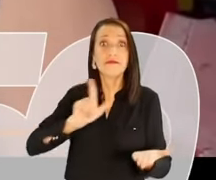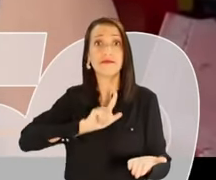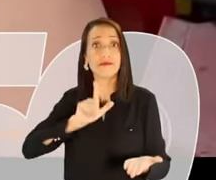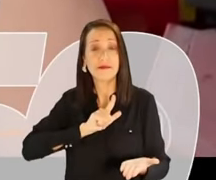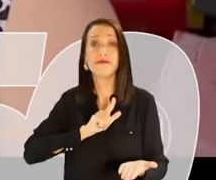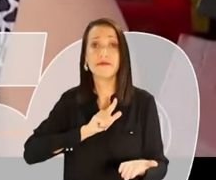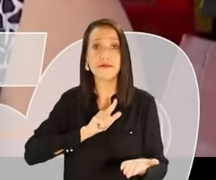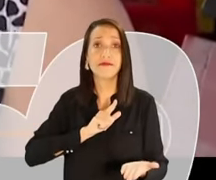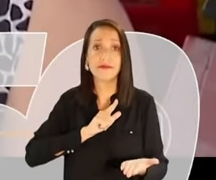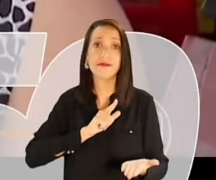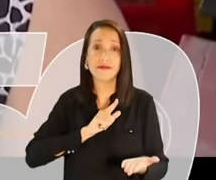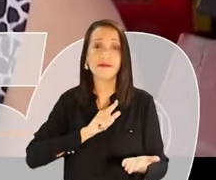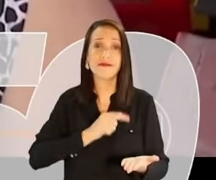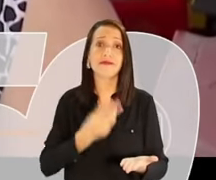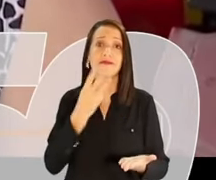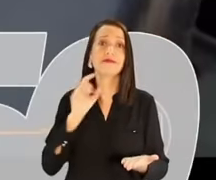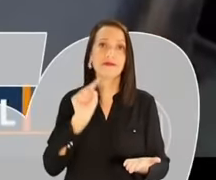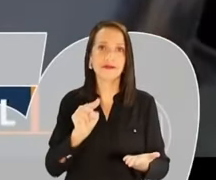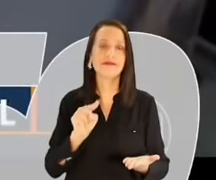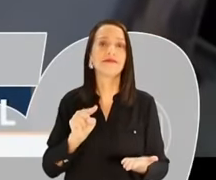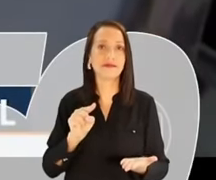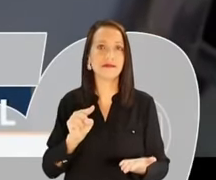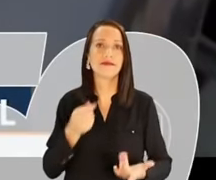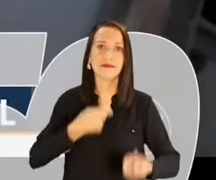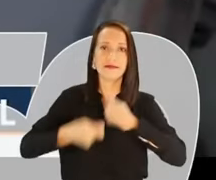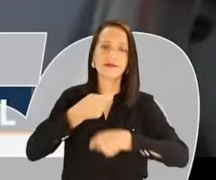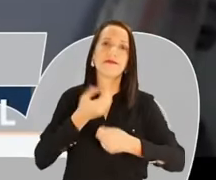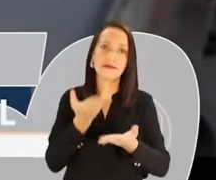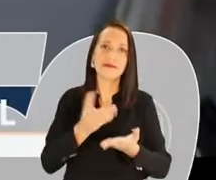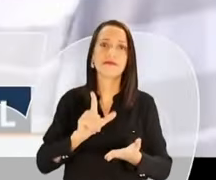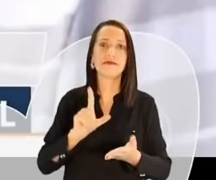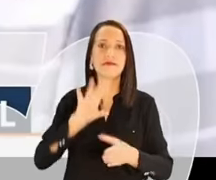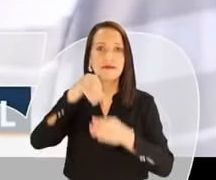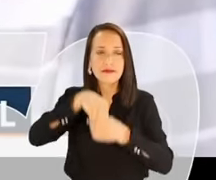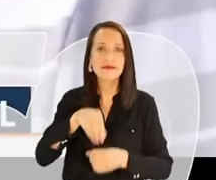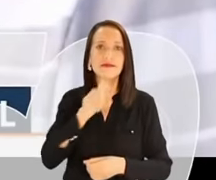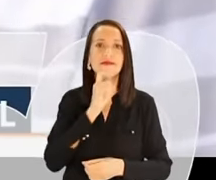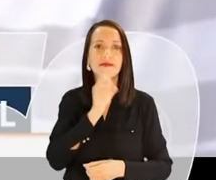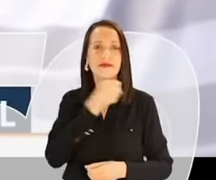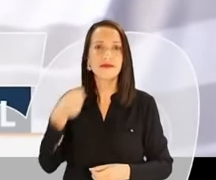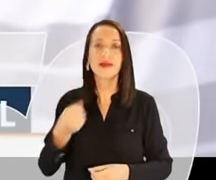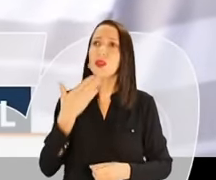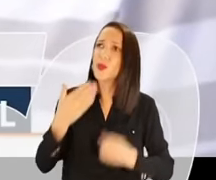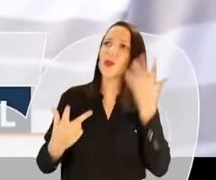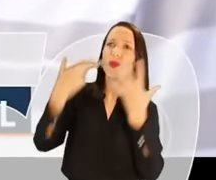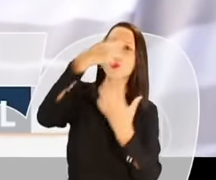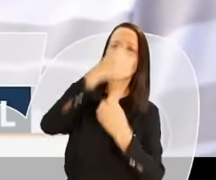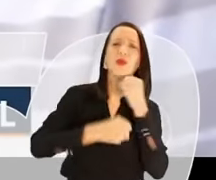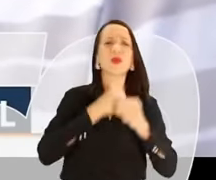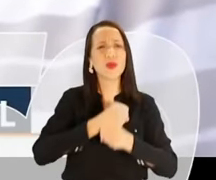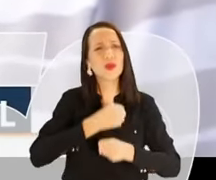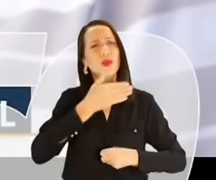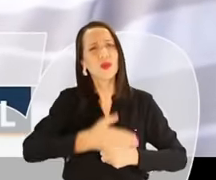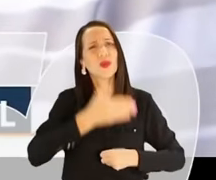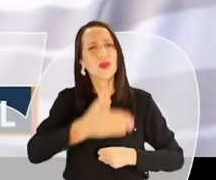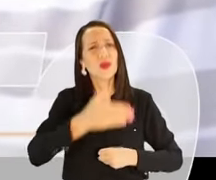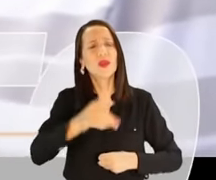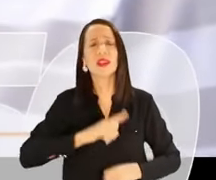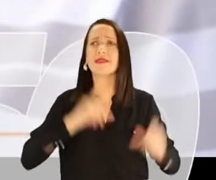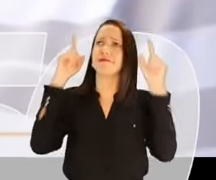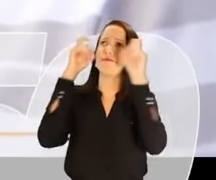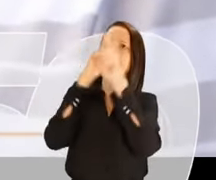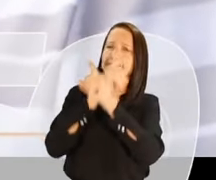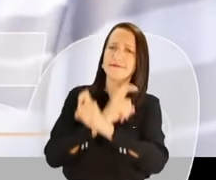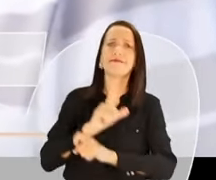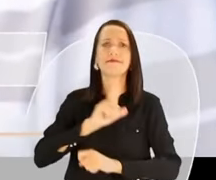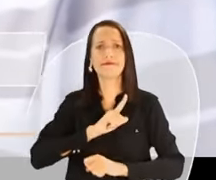nada, nada, é uns 3 pau de mercadoria que tem nesse freezer. A gente faz uma solicitação de poda todo ano, né? Mas